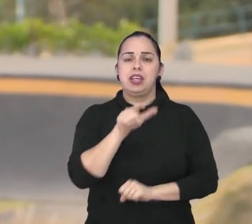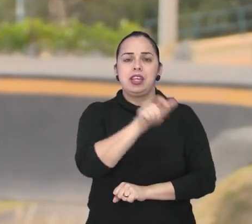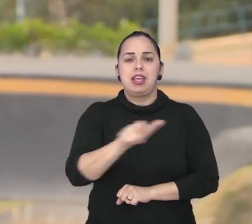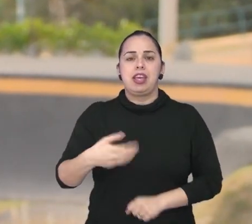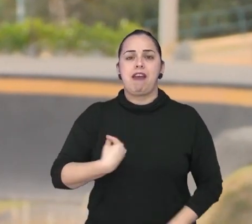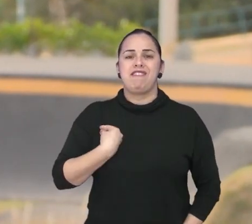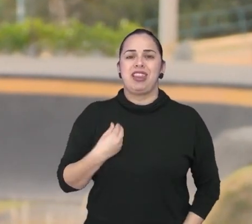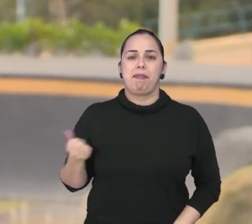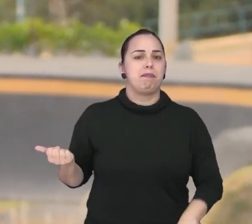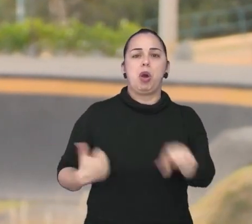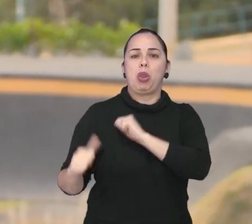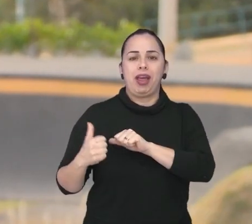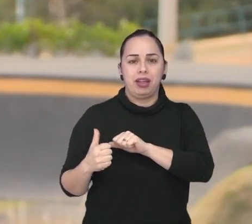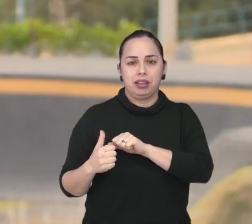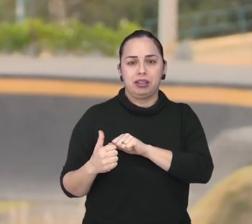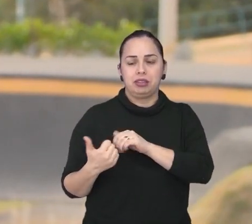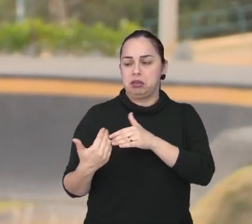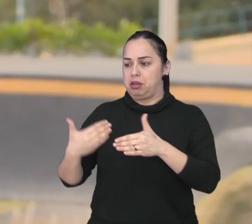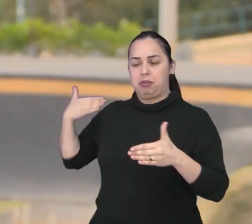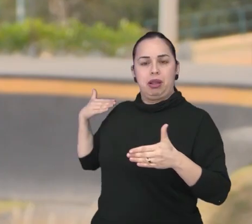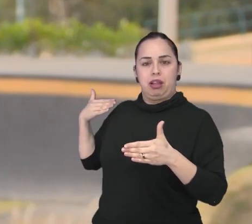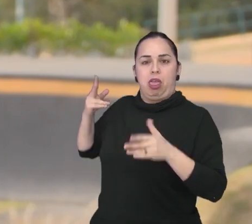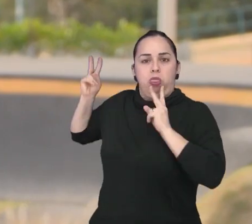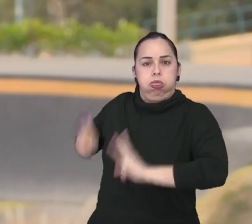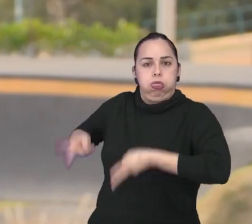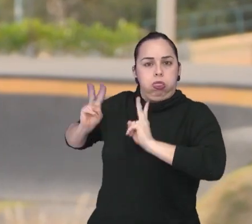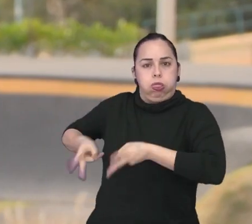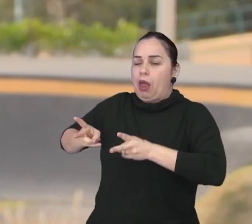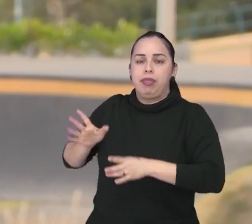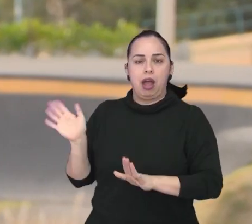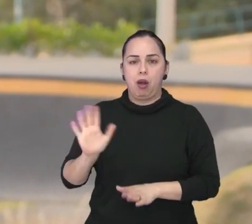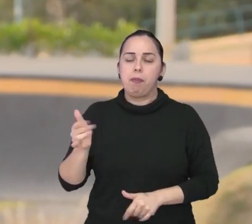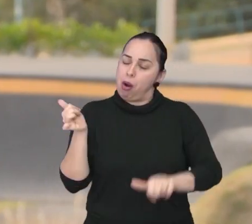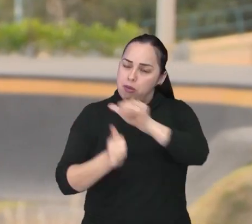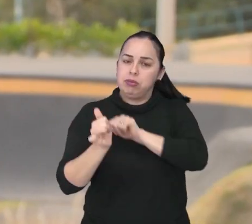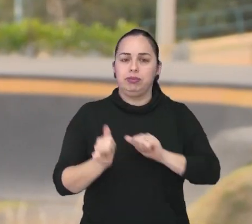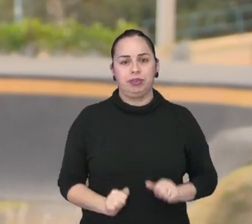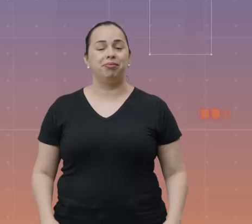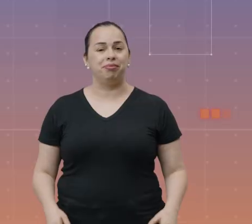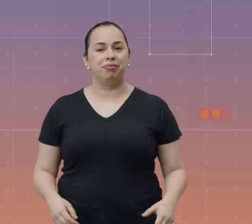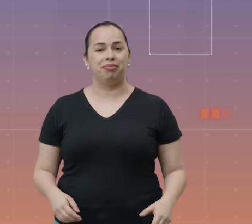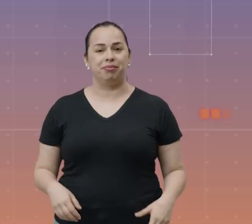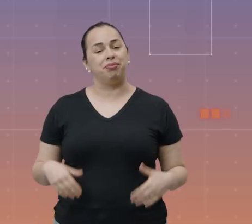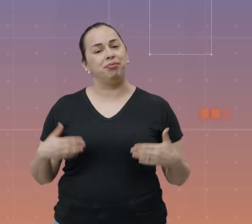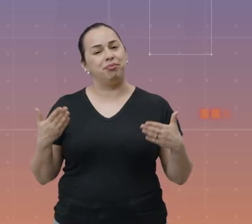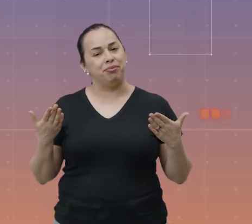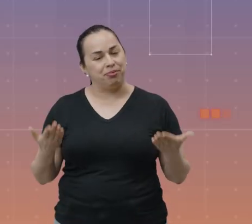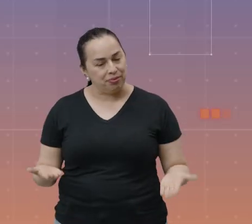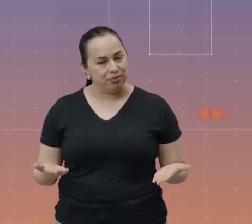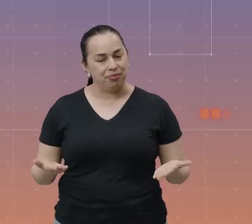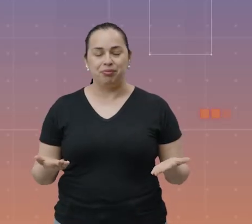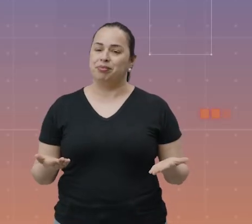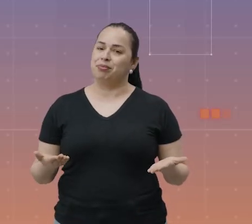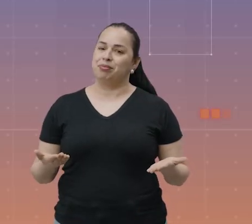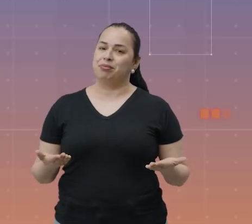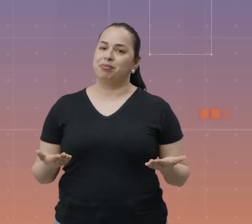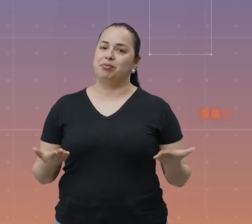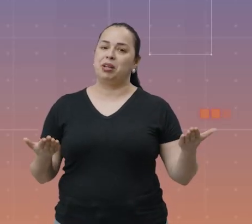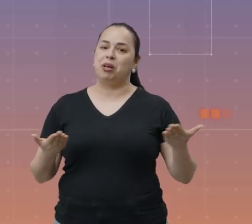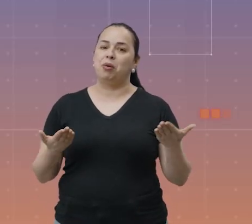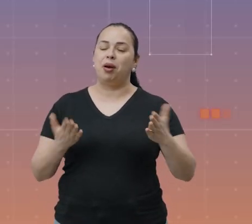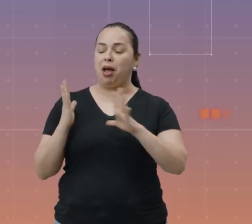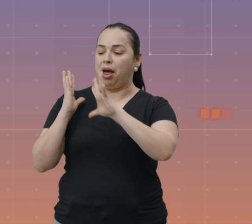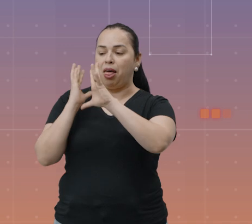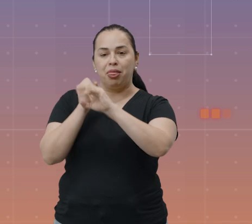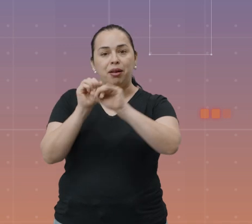como atleta e mudar a vida dele, que não é de onde você veio que você tem que ser daquele jeito. Então, isso é tudo, pessoal. A gente vai ficando